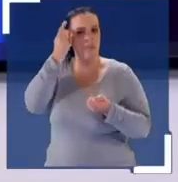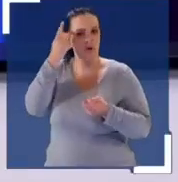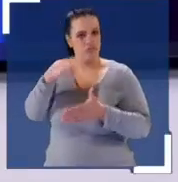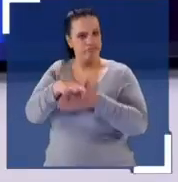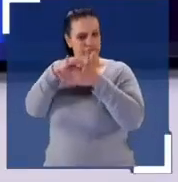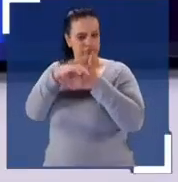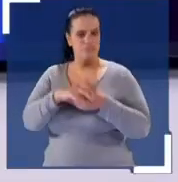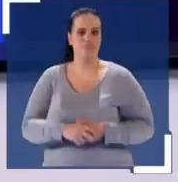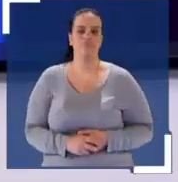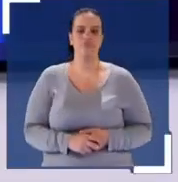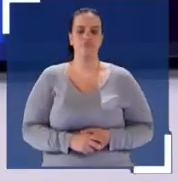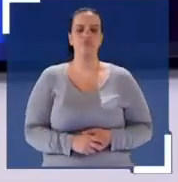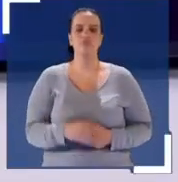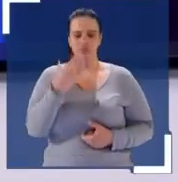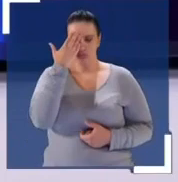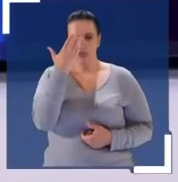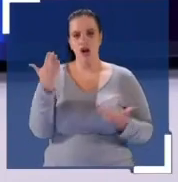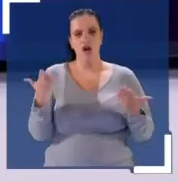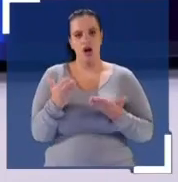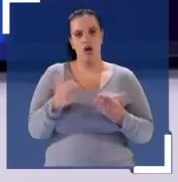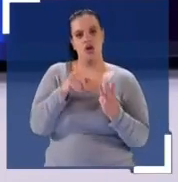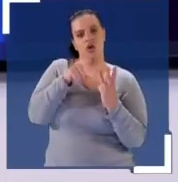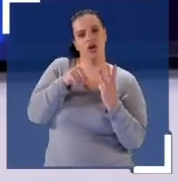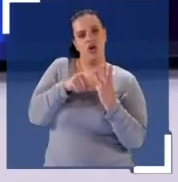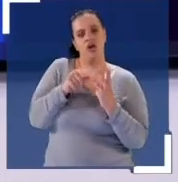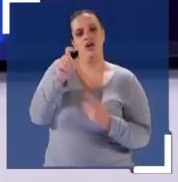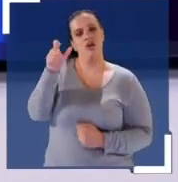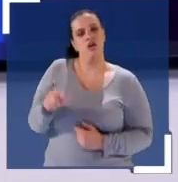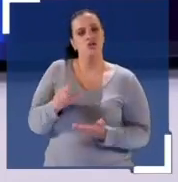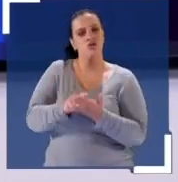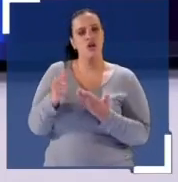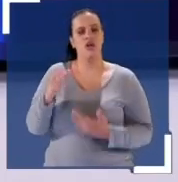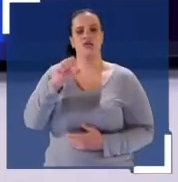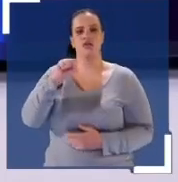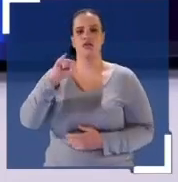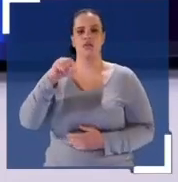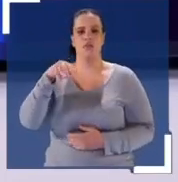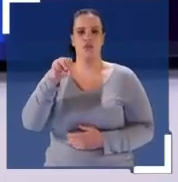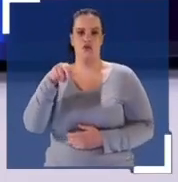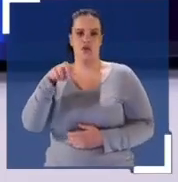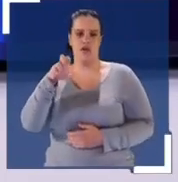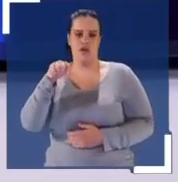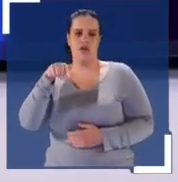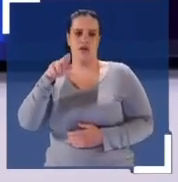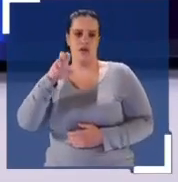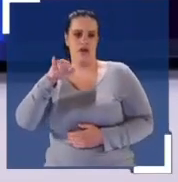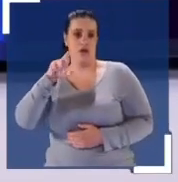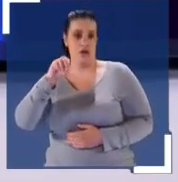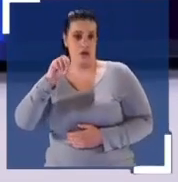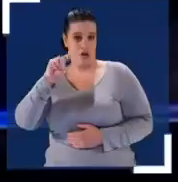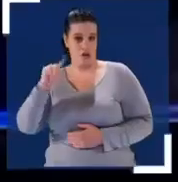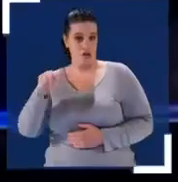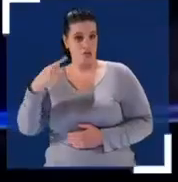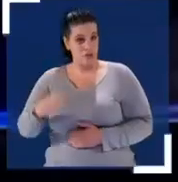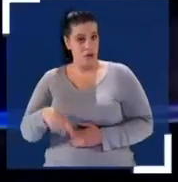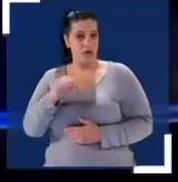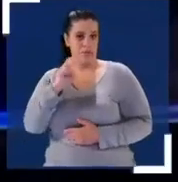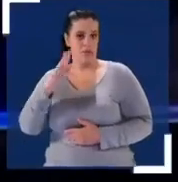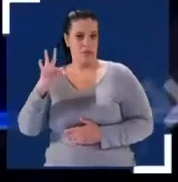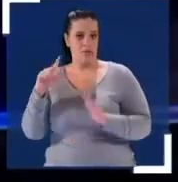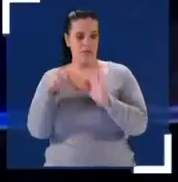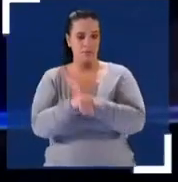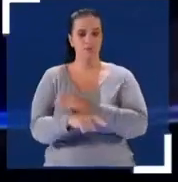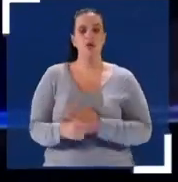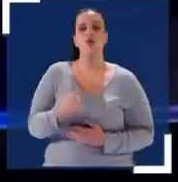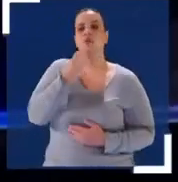obrigado. Vamos à pergunta da jornalista Simone Queiroz, do SBT. Boa noite, Simone. Pode fazer sua pergunta. Boa noite, Nascimento.